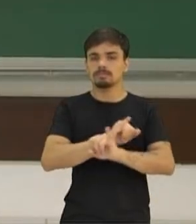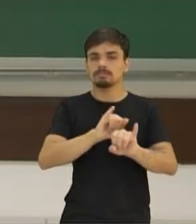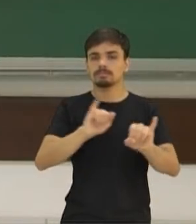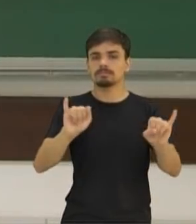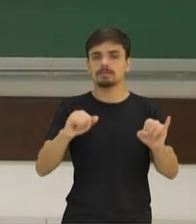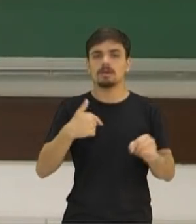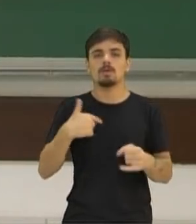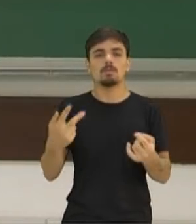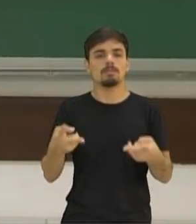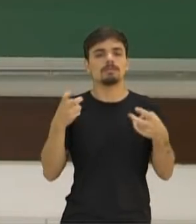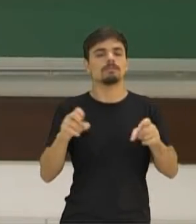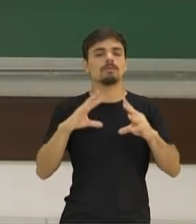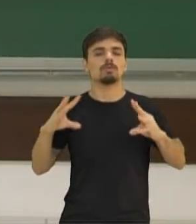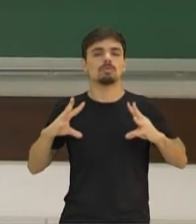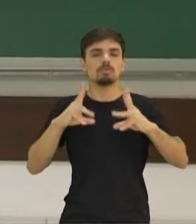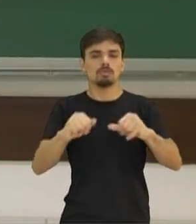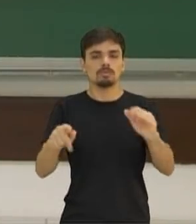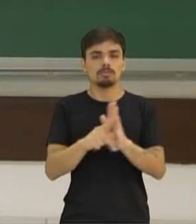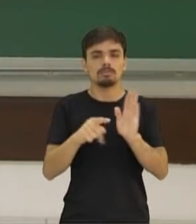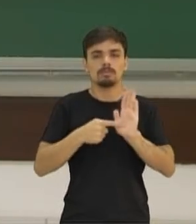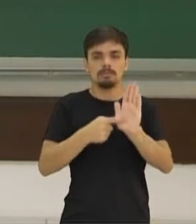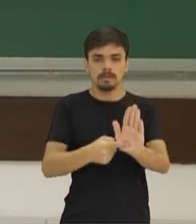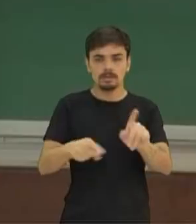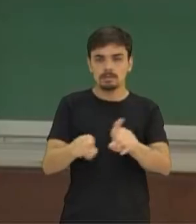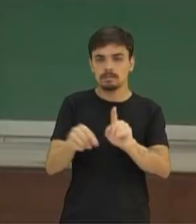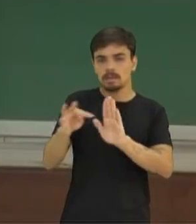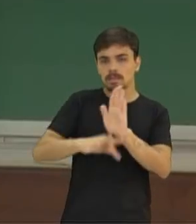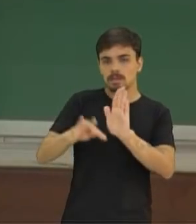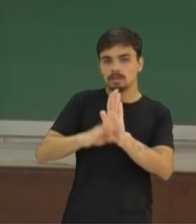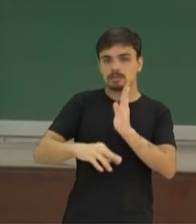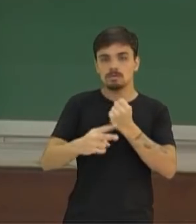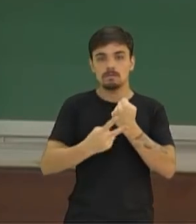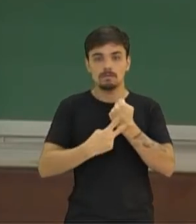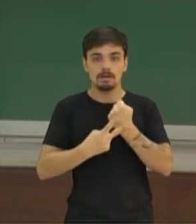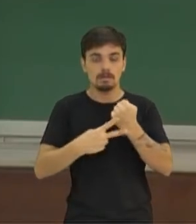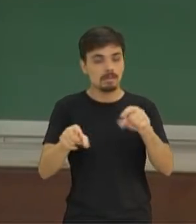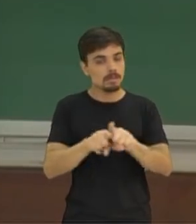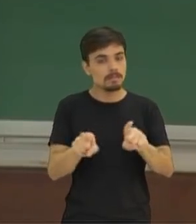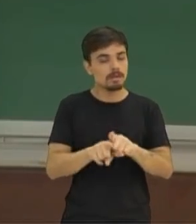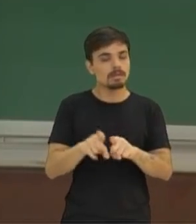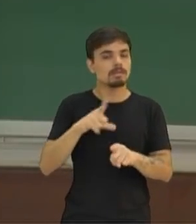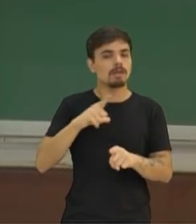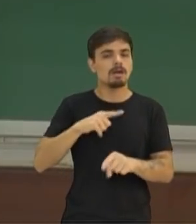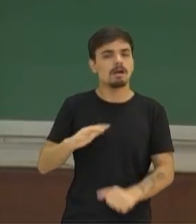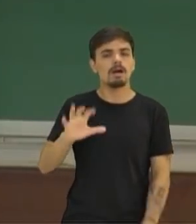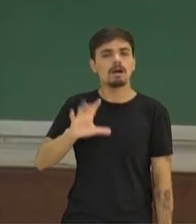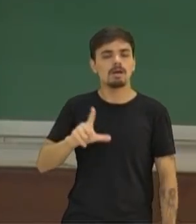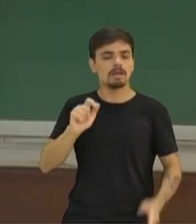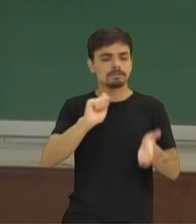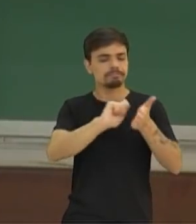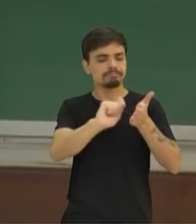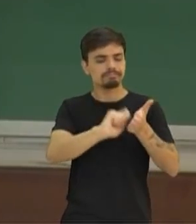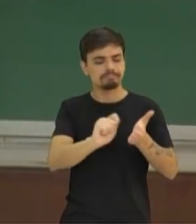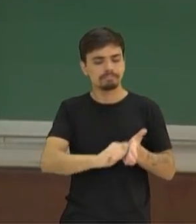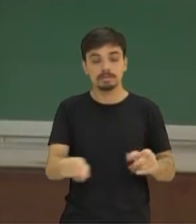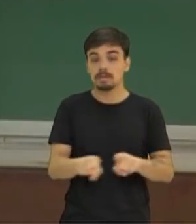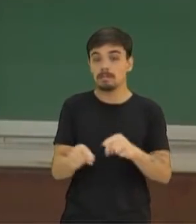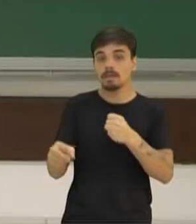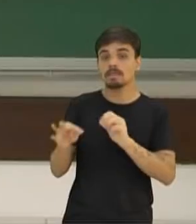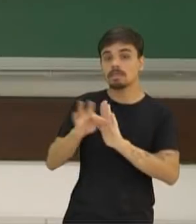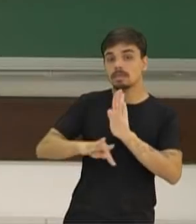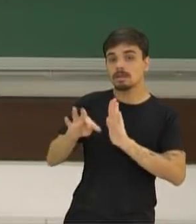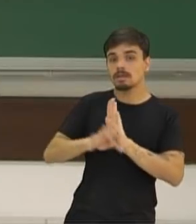observe tudo o que ele apresenta: o texto verbal, a parte que está escrita, e também o